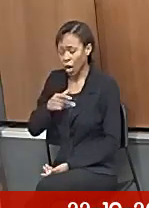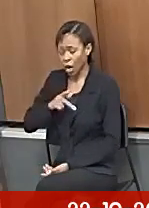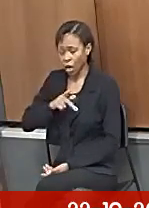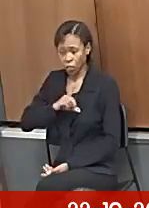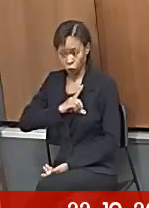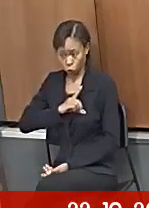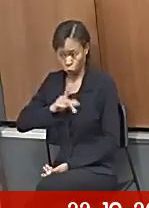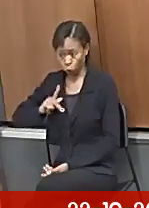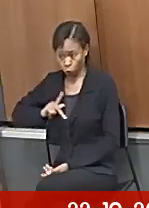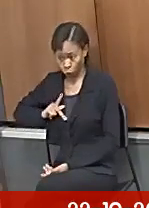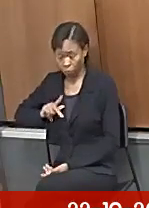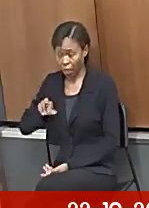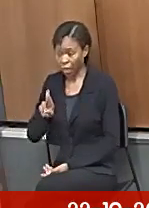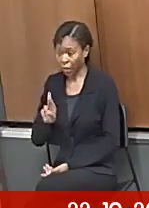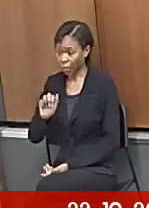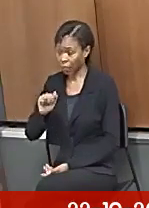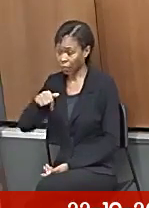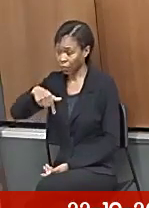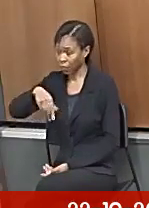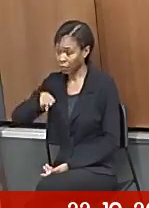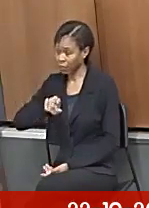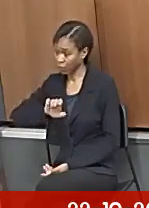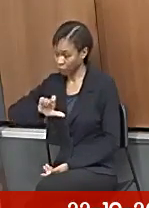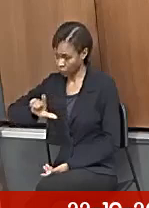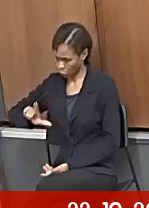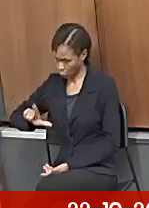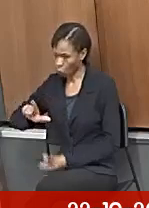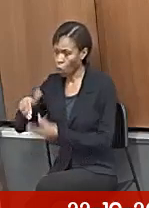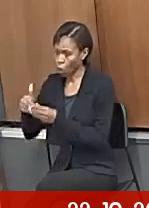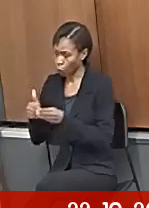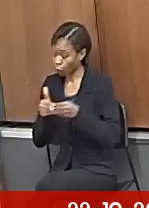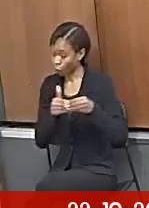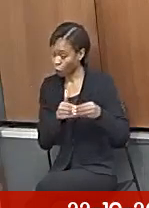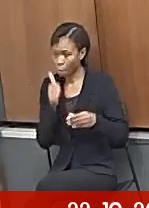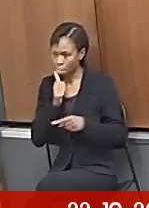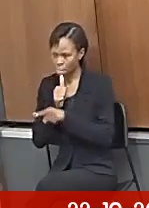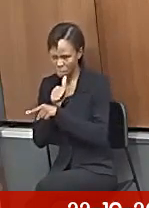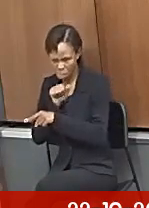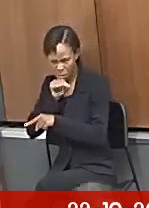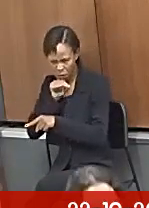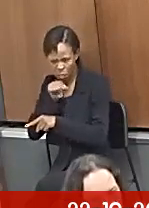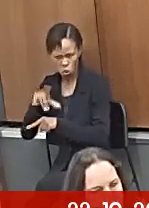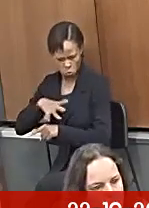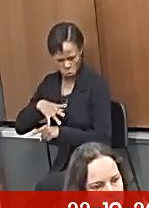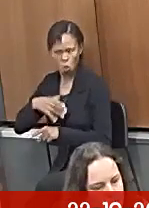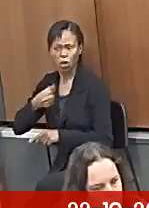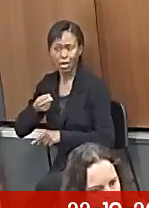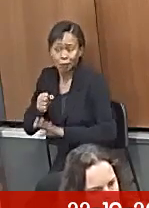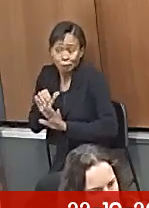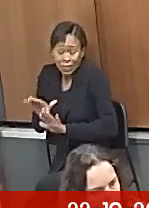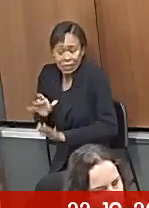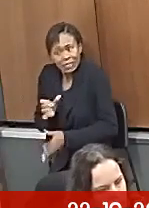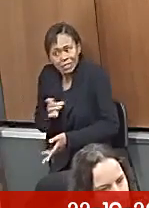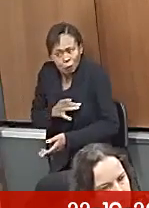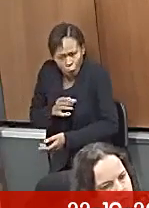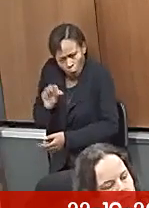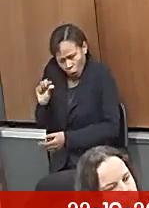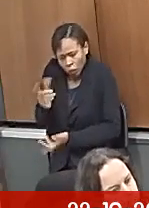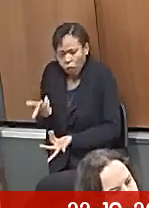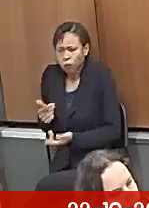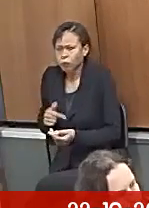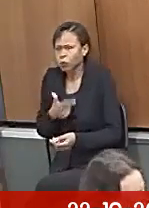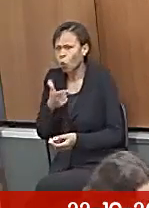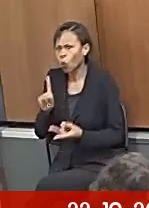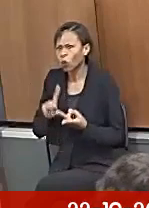lá de direitos humanos, que nos levou, ela pessoalmente levou essa mãe, que teve coragem, muito receosa. E tivemos um outro